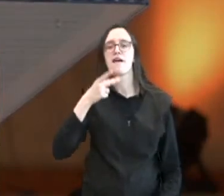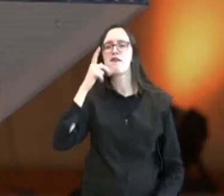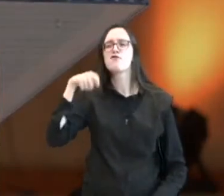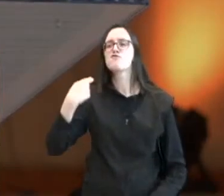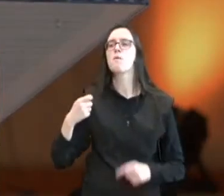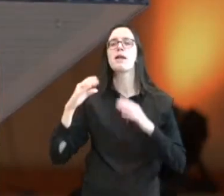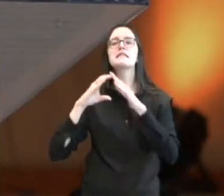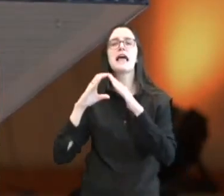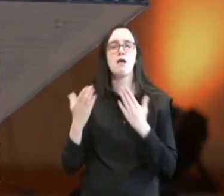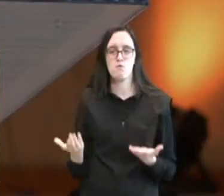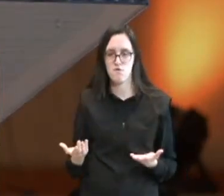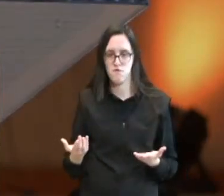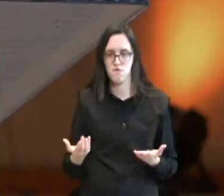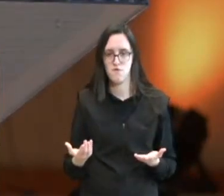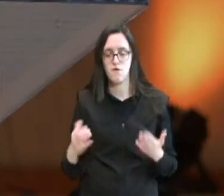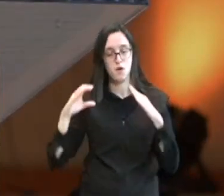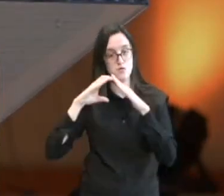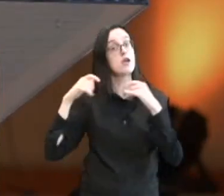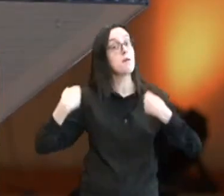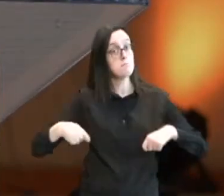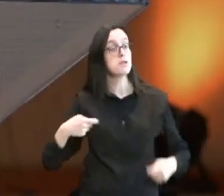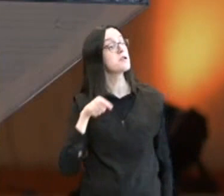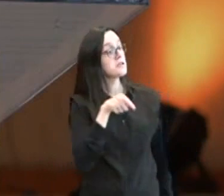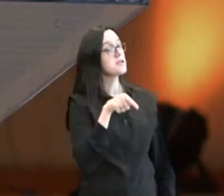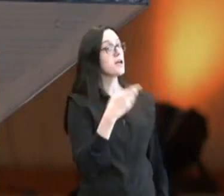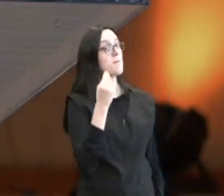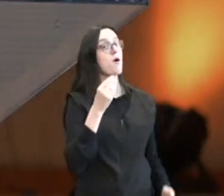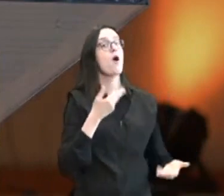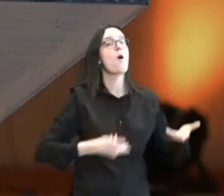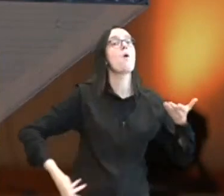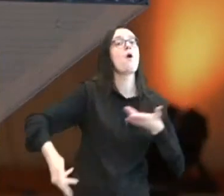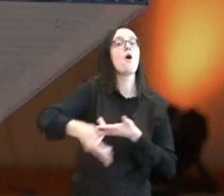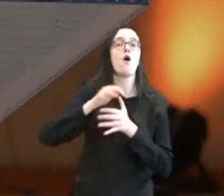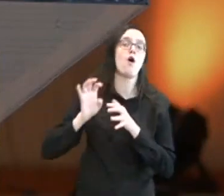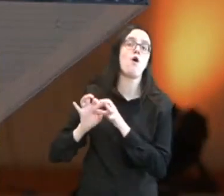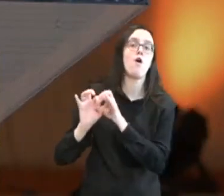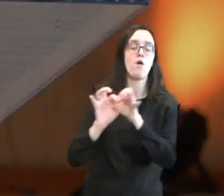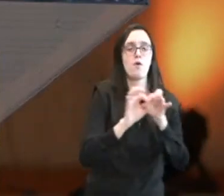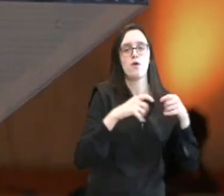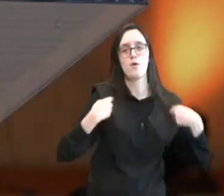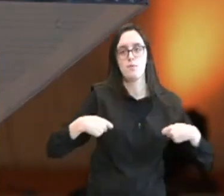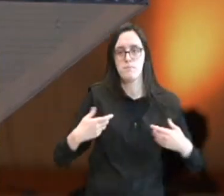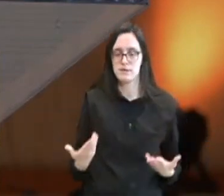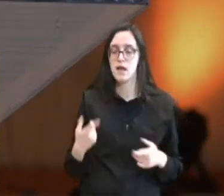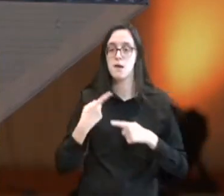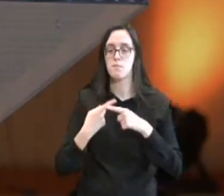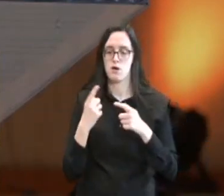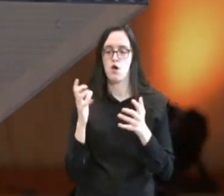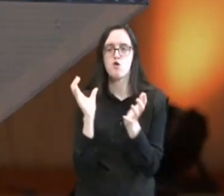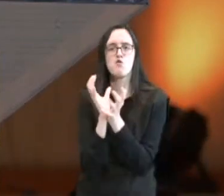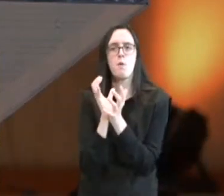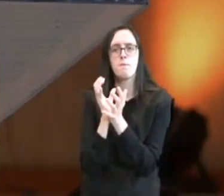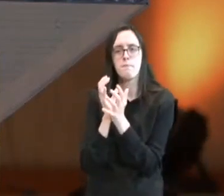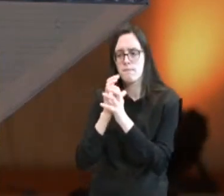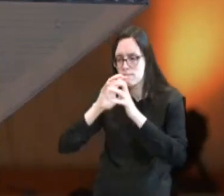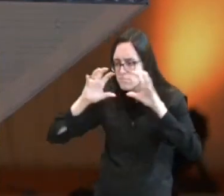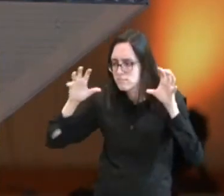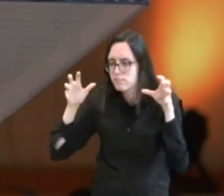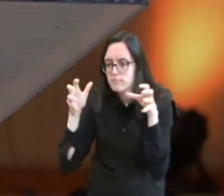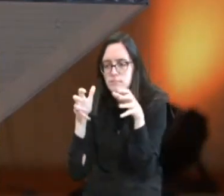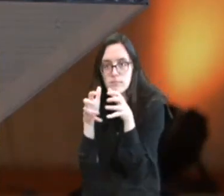Koinonia, e célula precisa de muita koinonia, de muita comunhão, porque um grupo pequeno que está muito junto